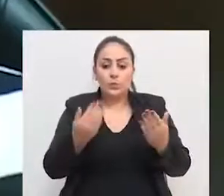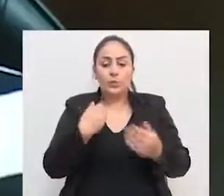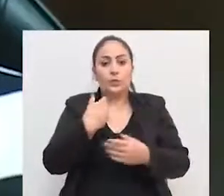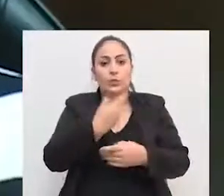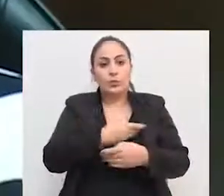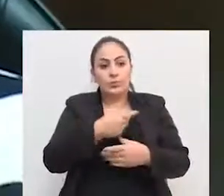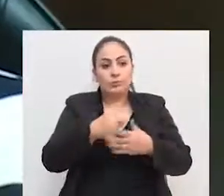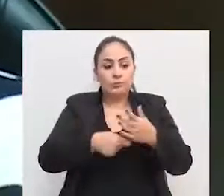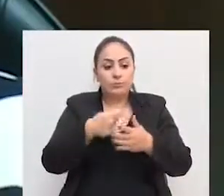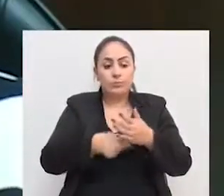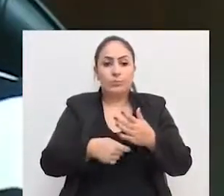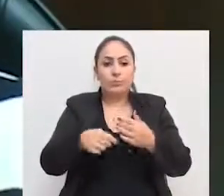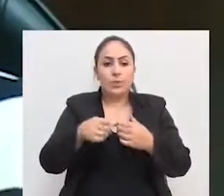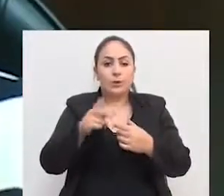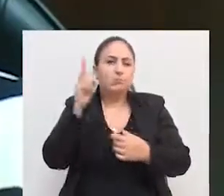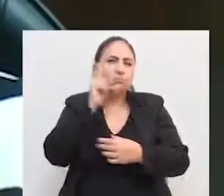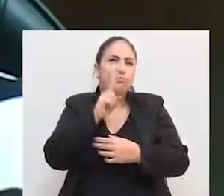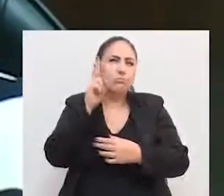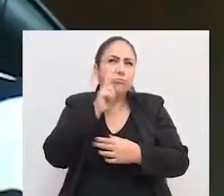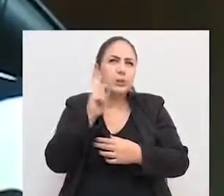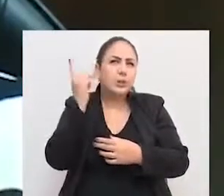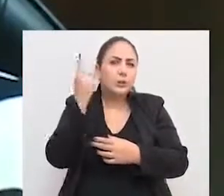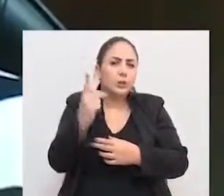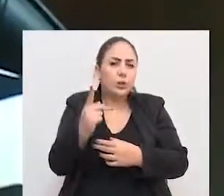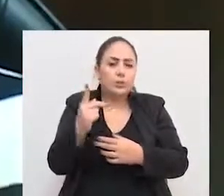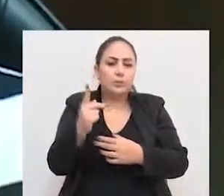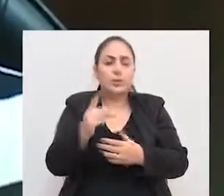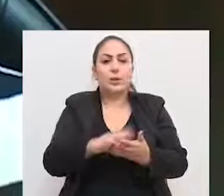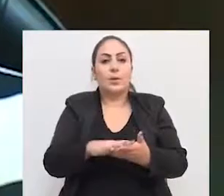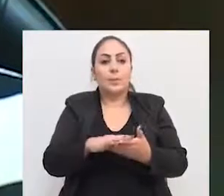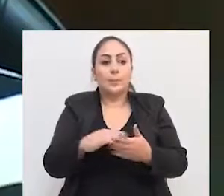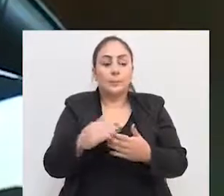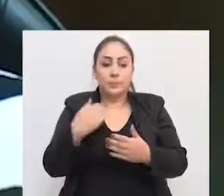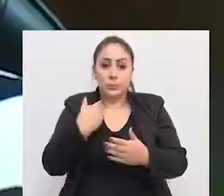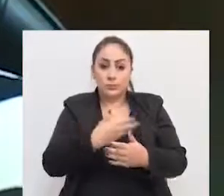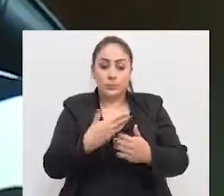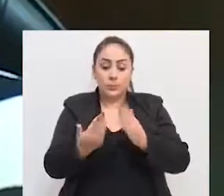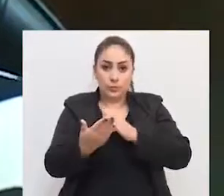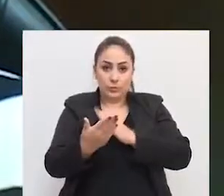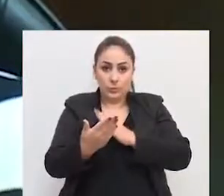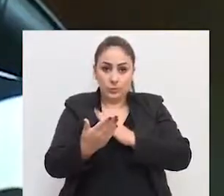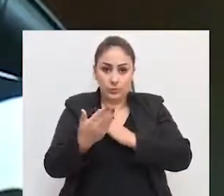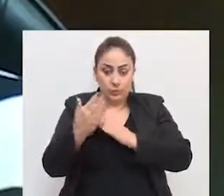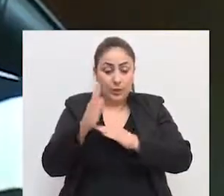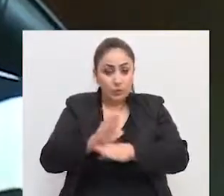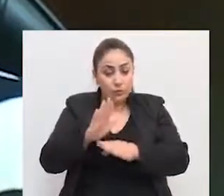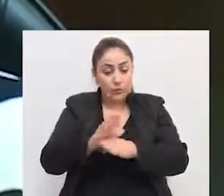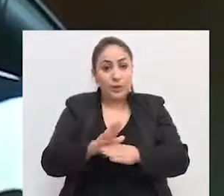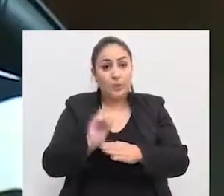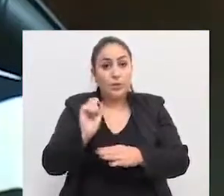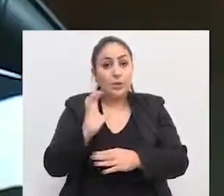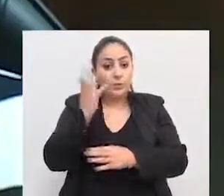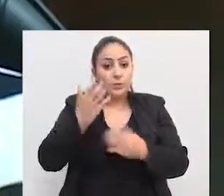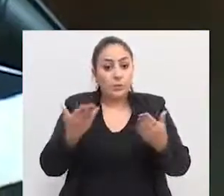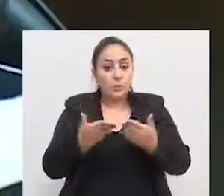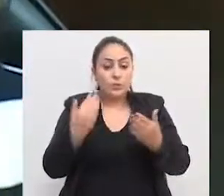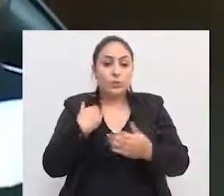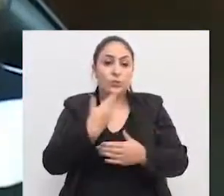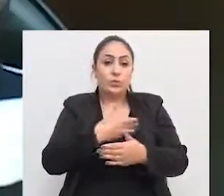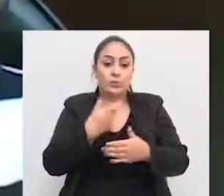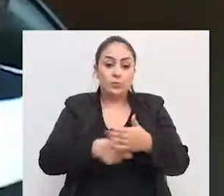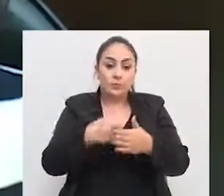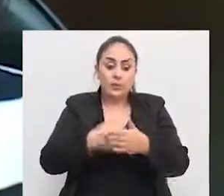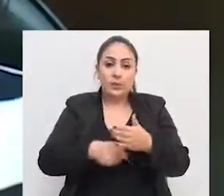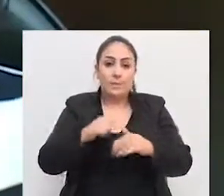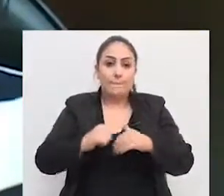gente hoje, buscando um resgate histórico para nos auxiliar no que está acontecendo hoje, a gente